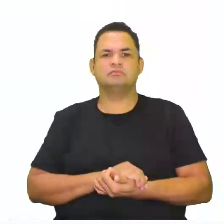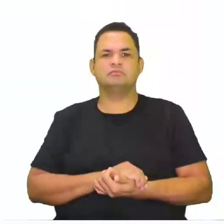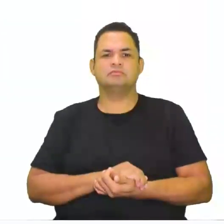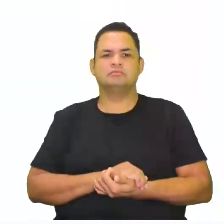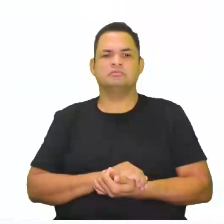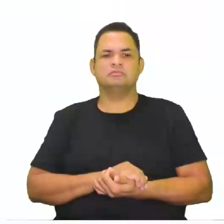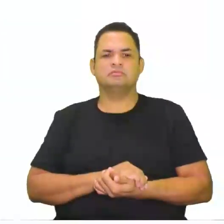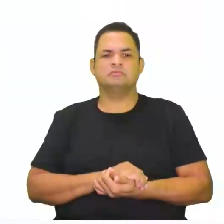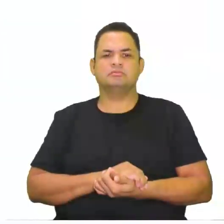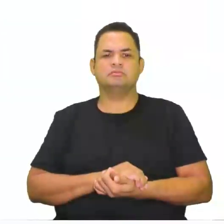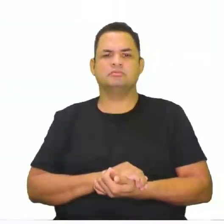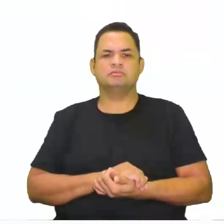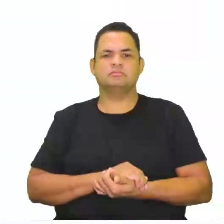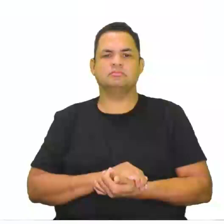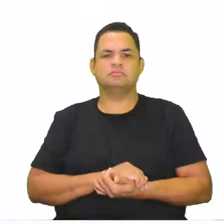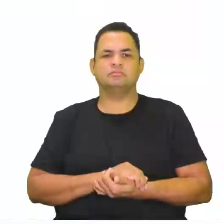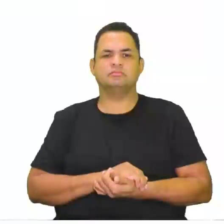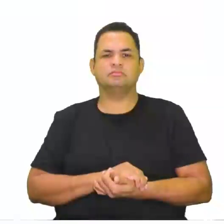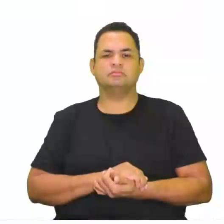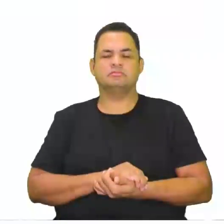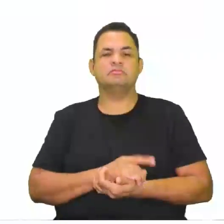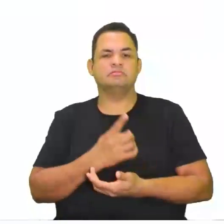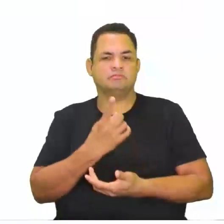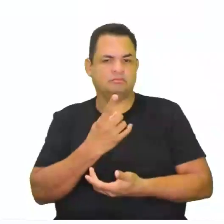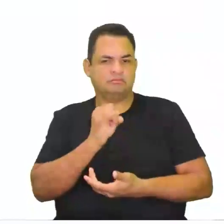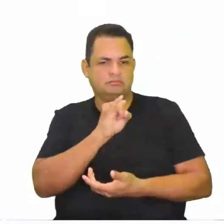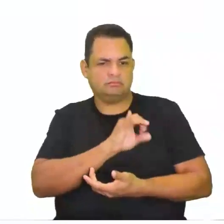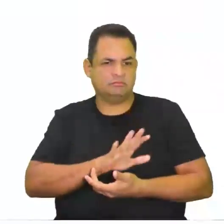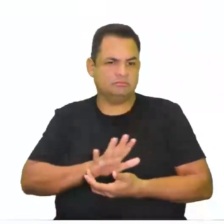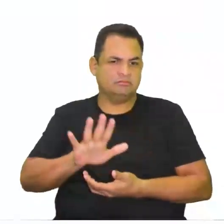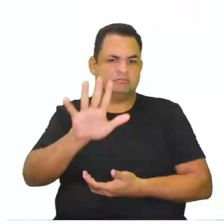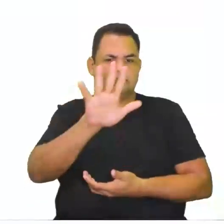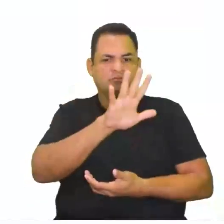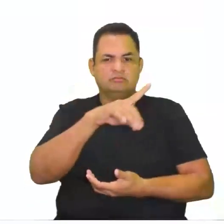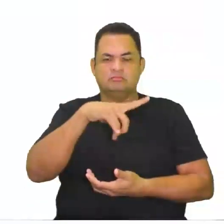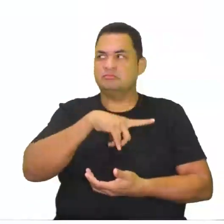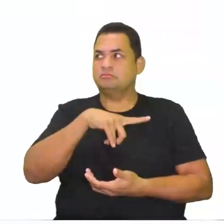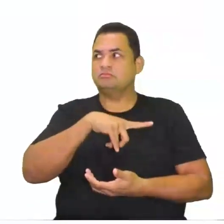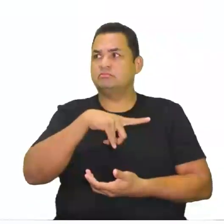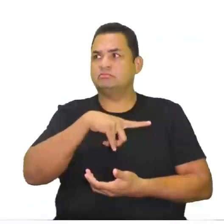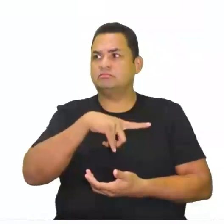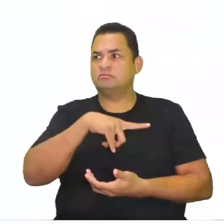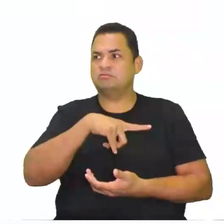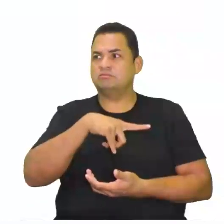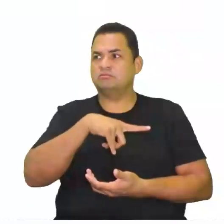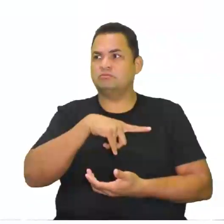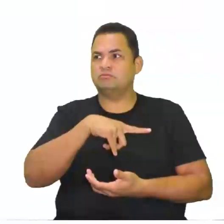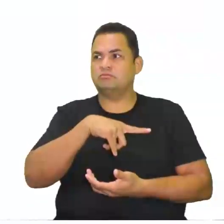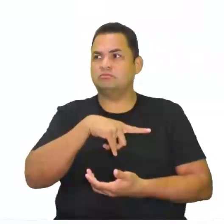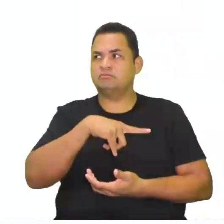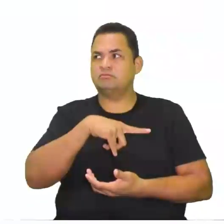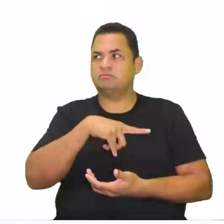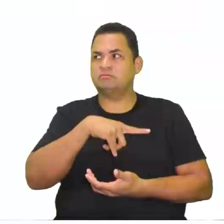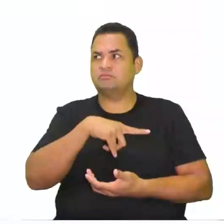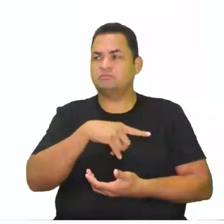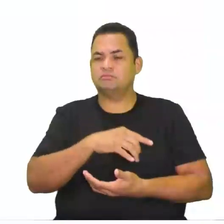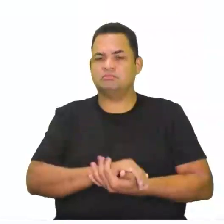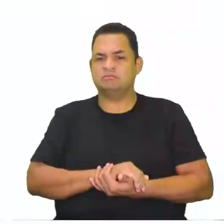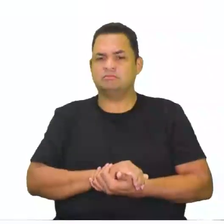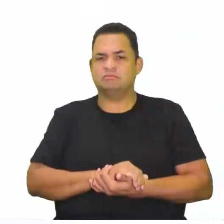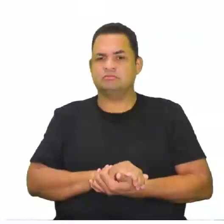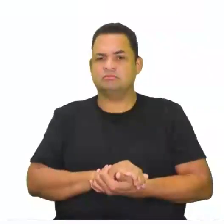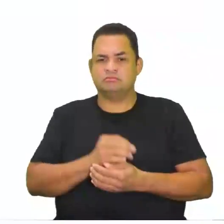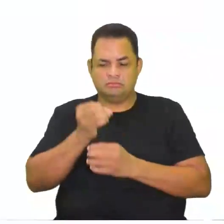para a gente observar. Olha essa imagem. Nós temos aqui nessa imagem um microscópio e